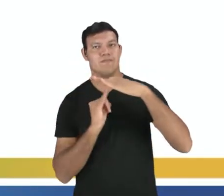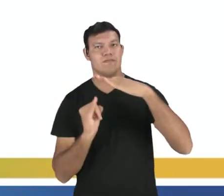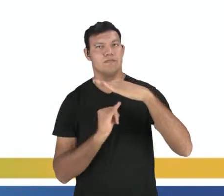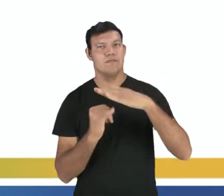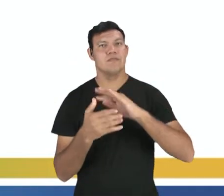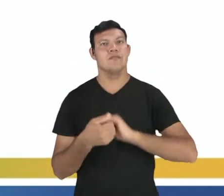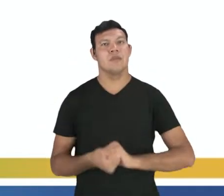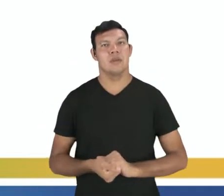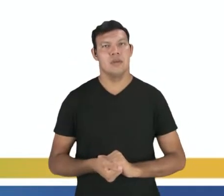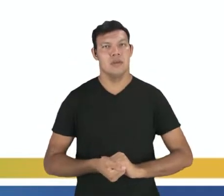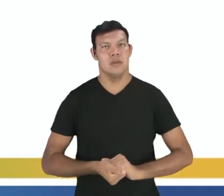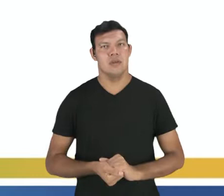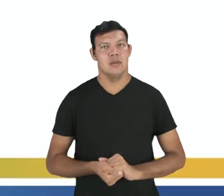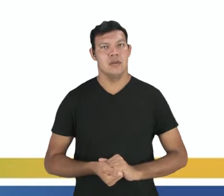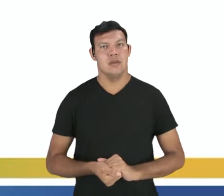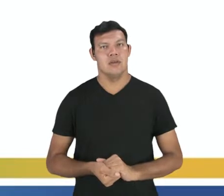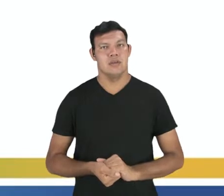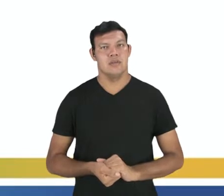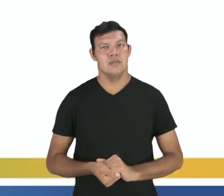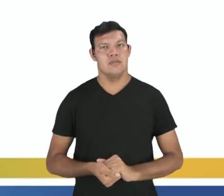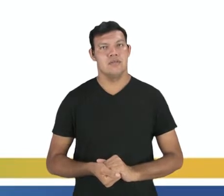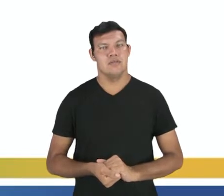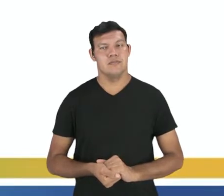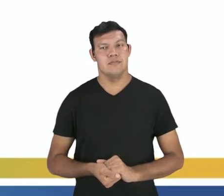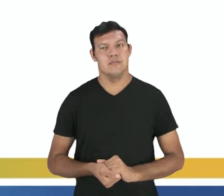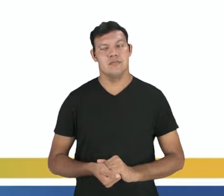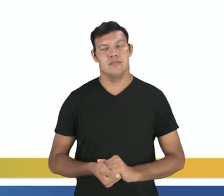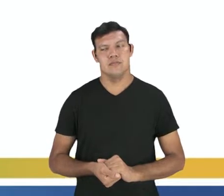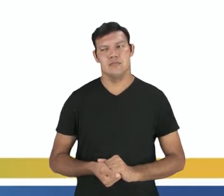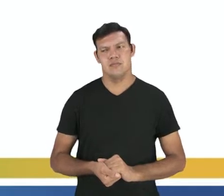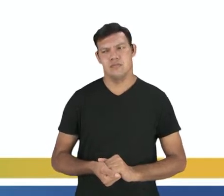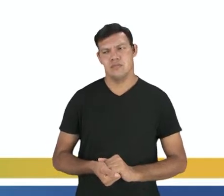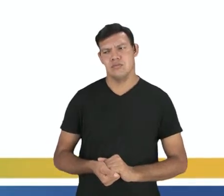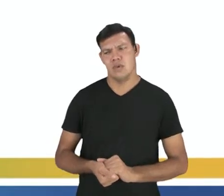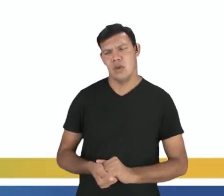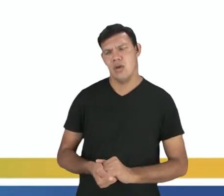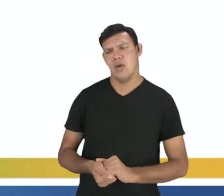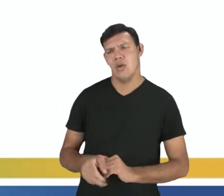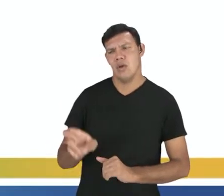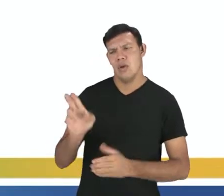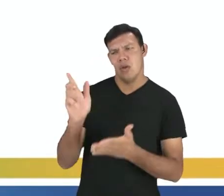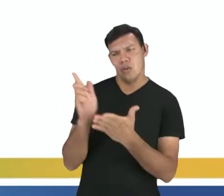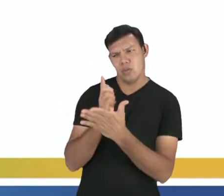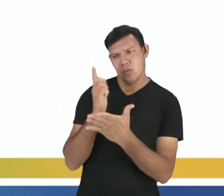exemplo, can I use your book, please? Posso usar seu livro, por favor?